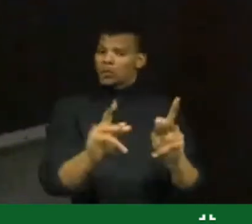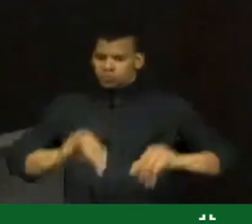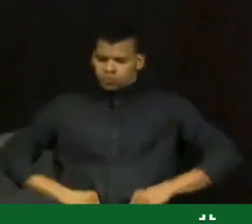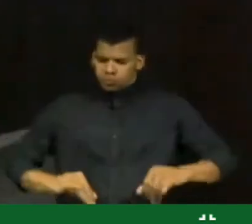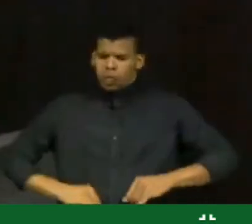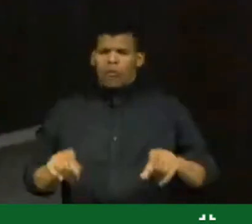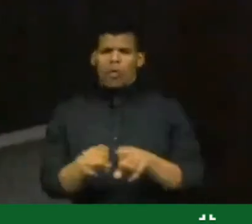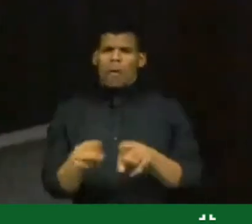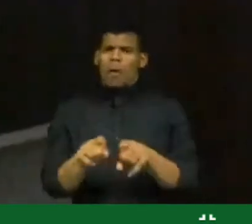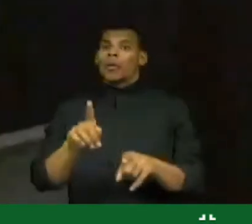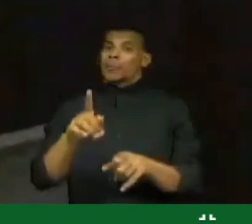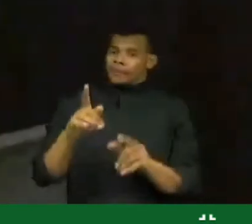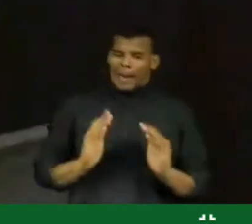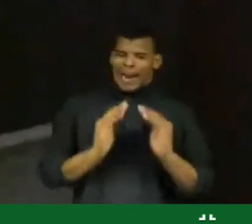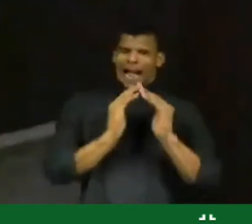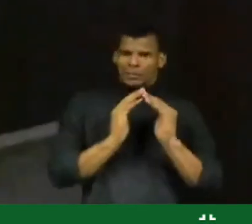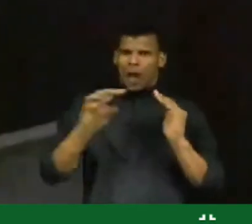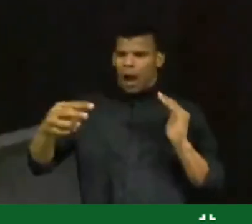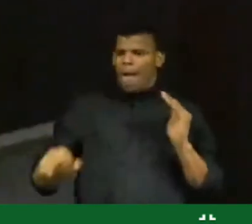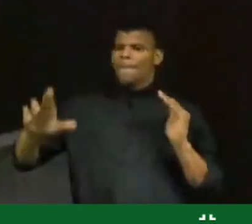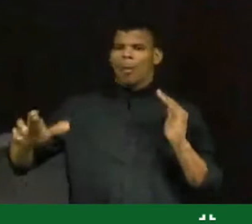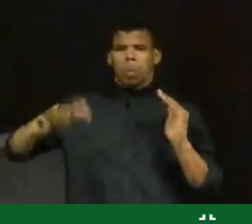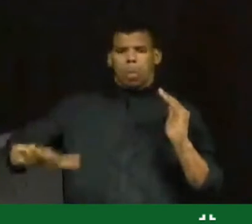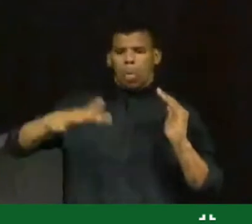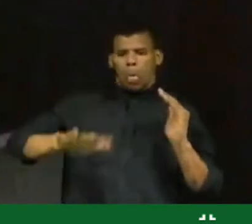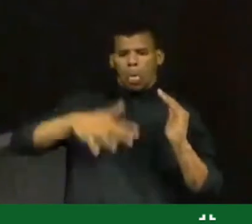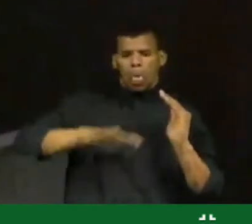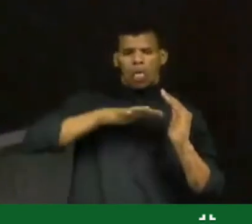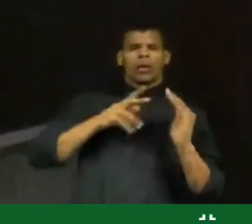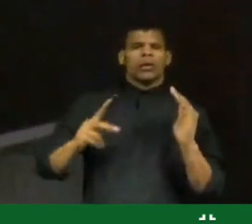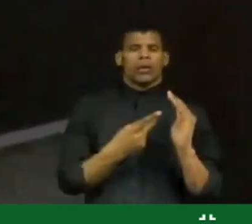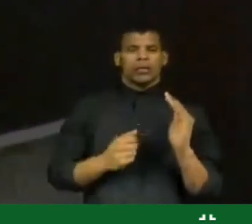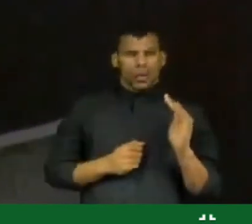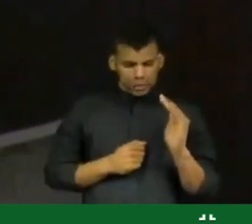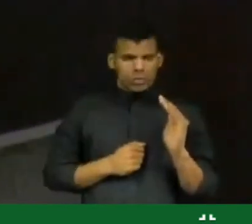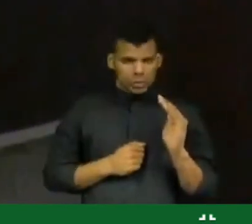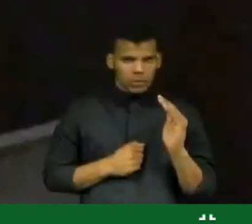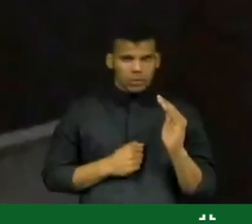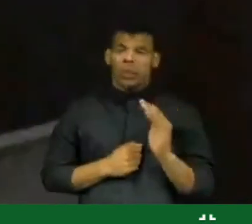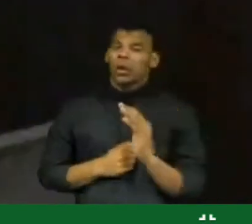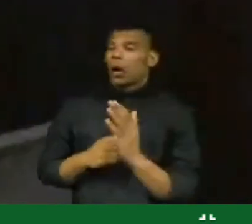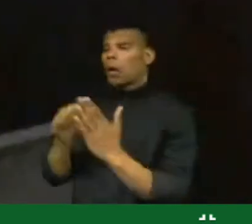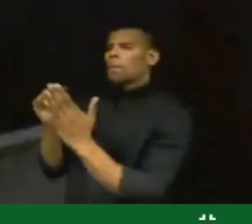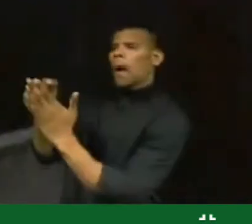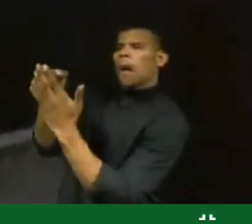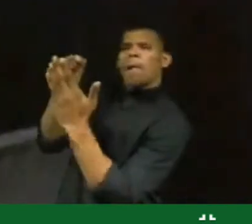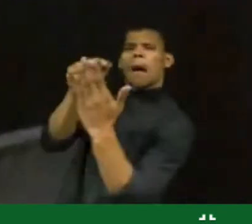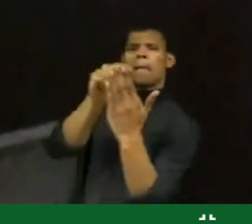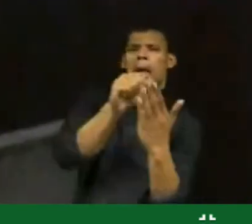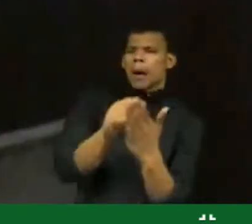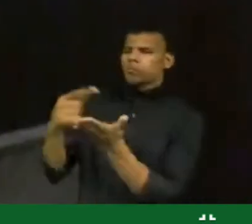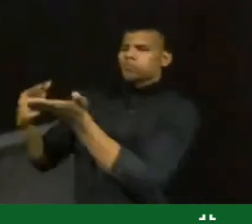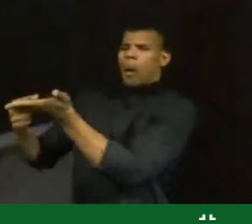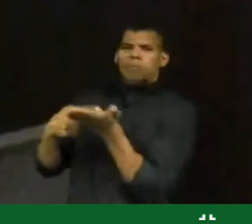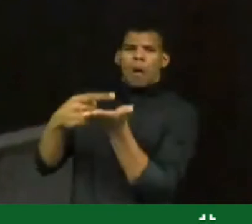sofrido o avanço marítimo. E nós tivemos ali o compromisso dos deputados de destinarem recursos,